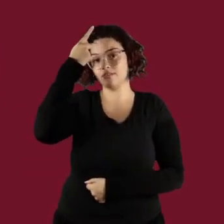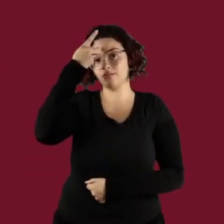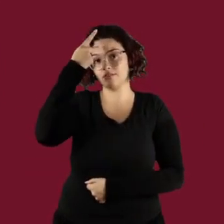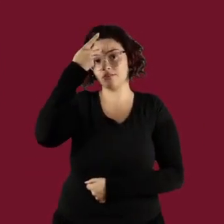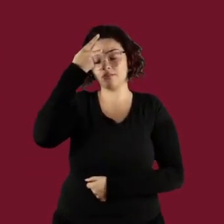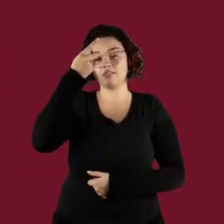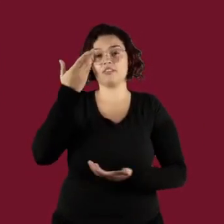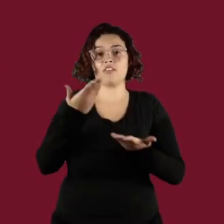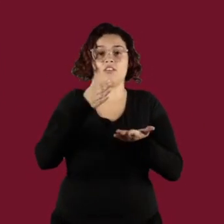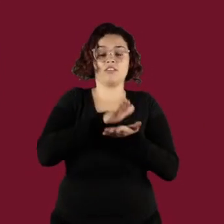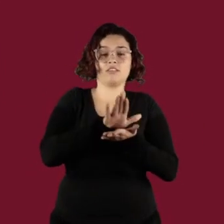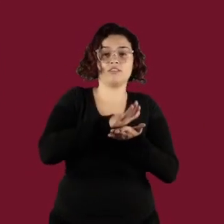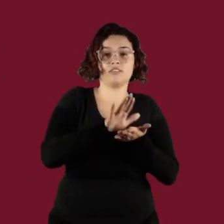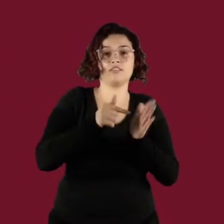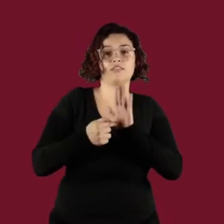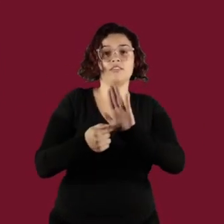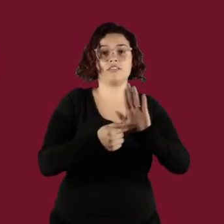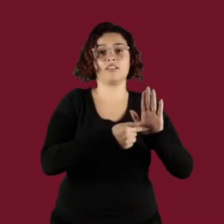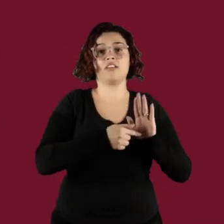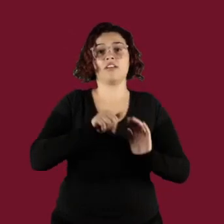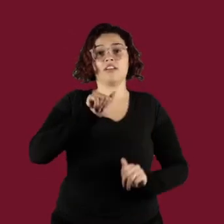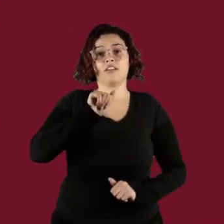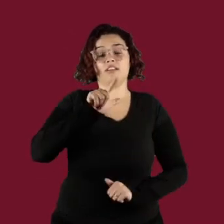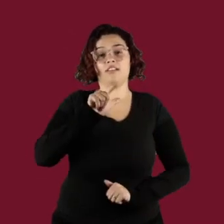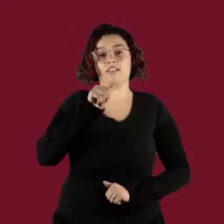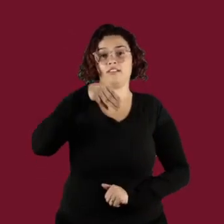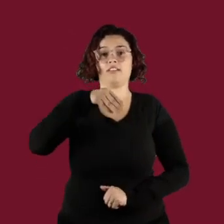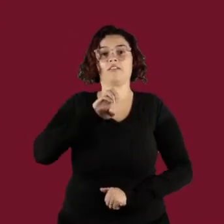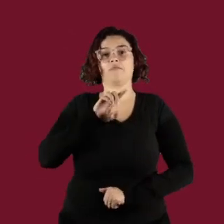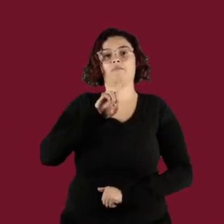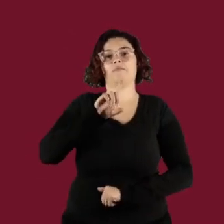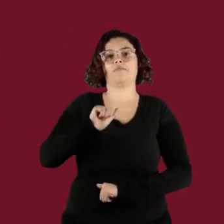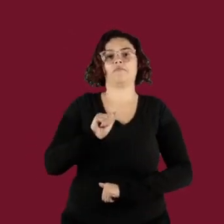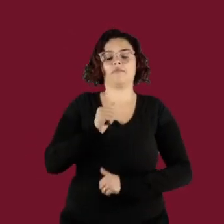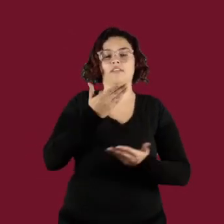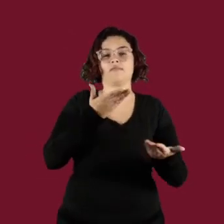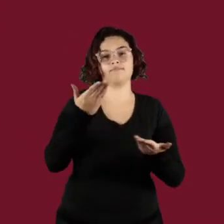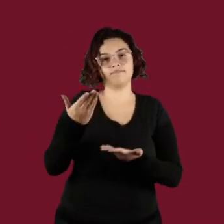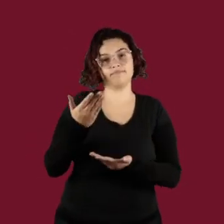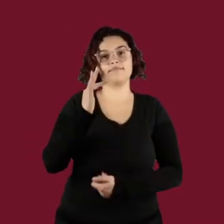para publicação pela editora Alameda Anakin. Francis, passo a palavra a você.